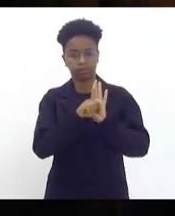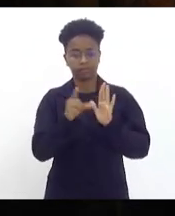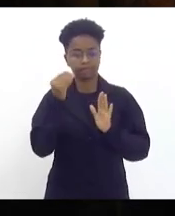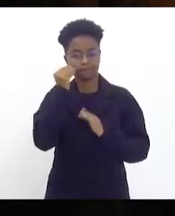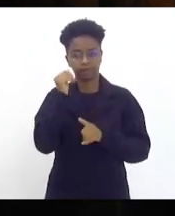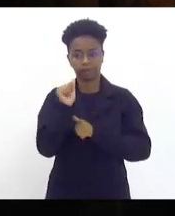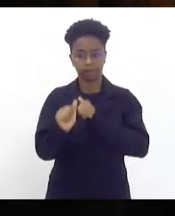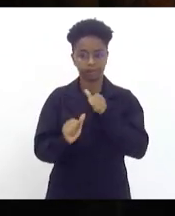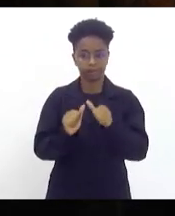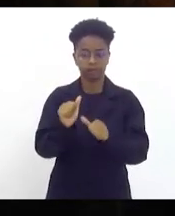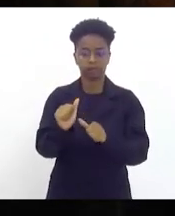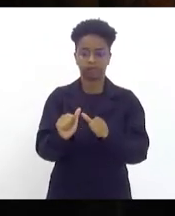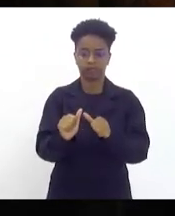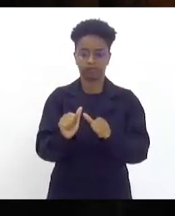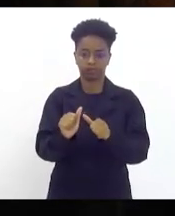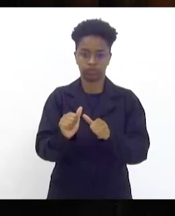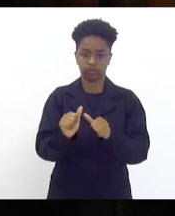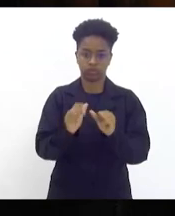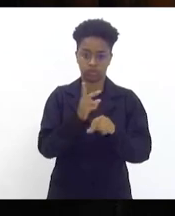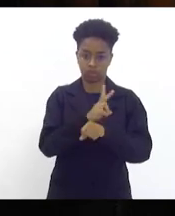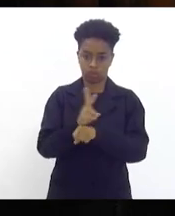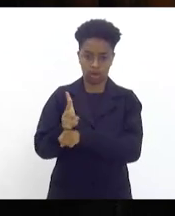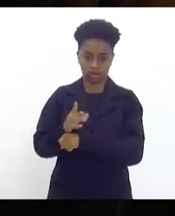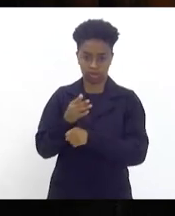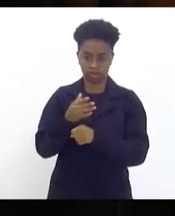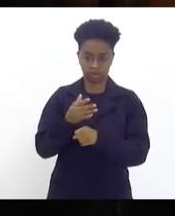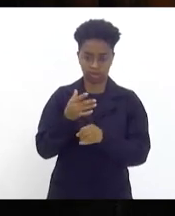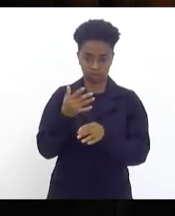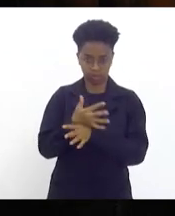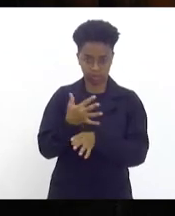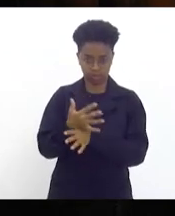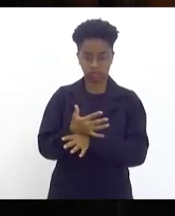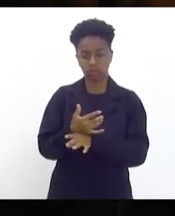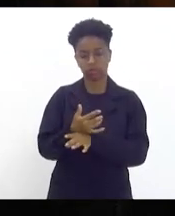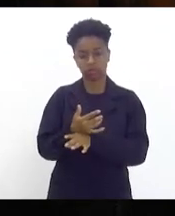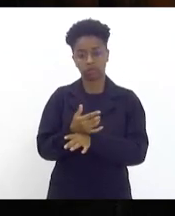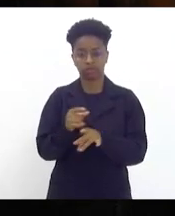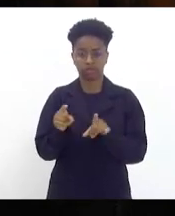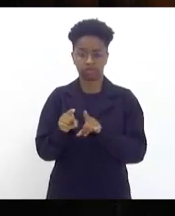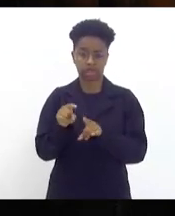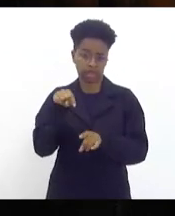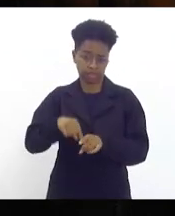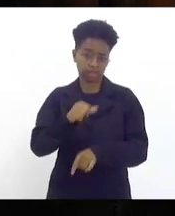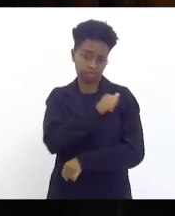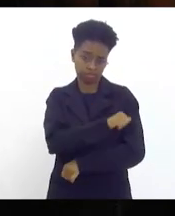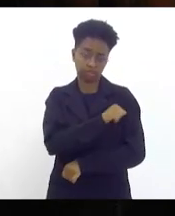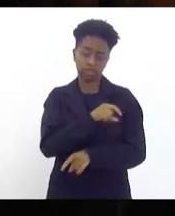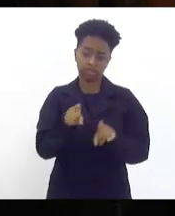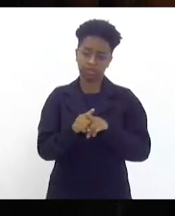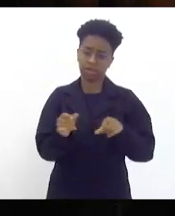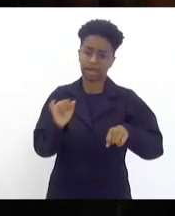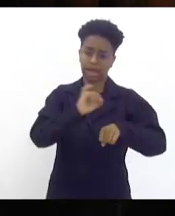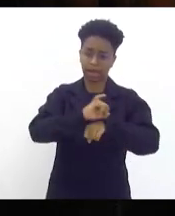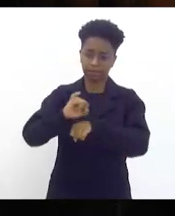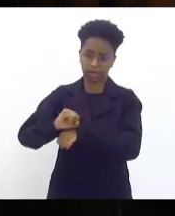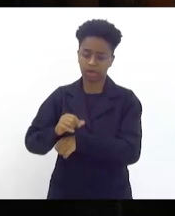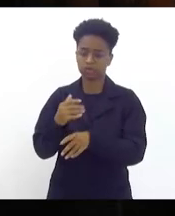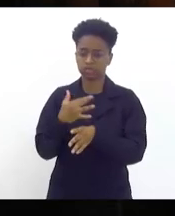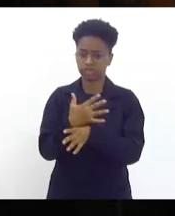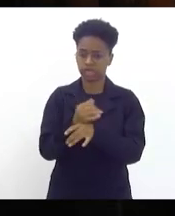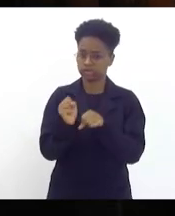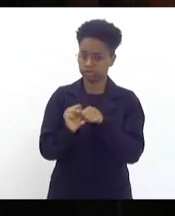transformação da guarda municipal no âmbito do Rio de Janeiro assim como defendo em nas capitais nas grandes cidades